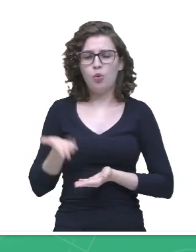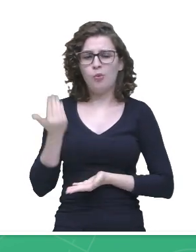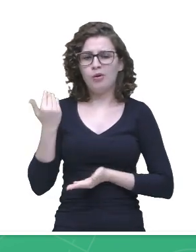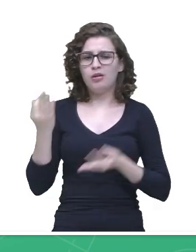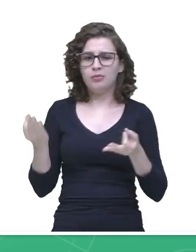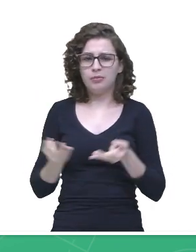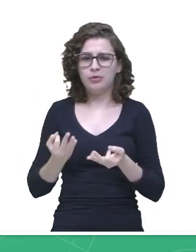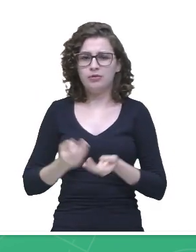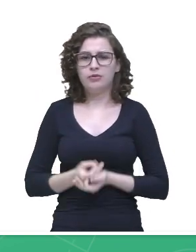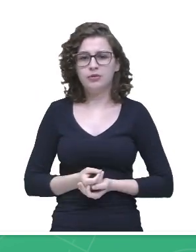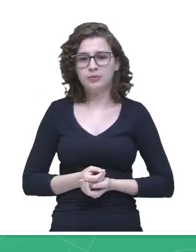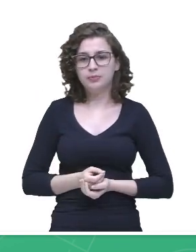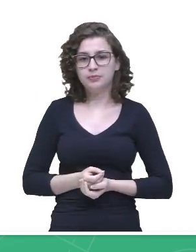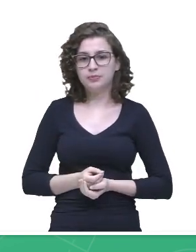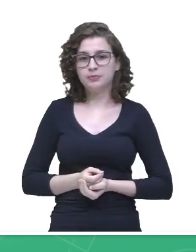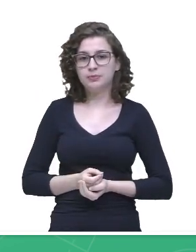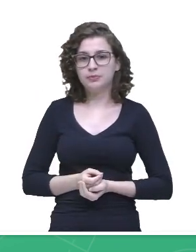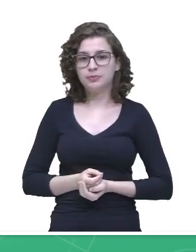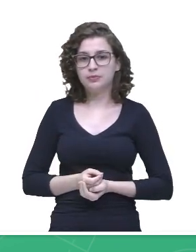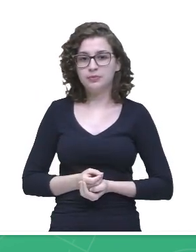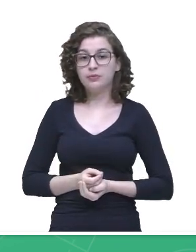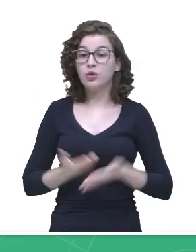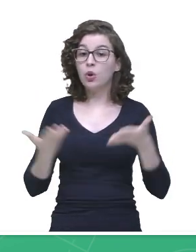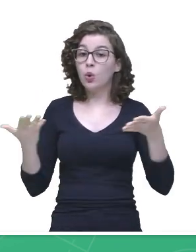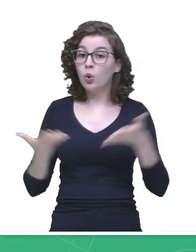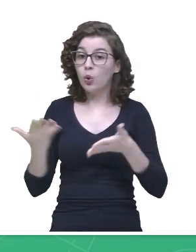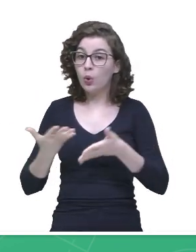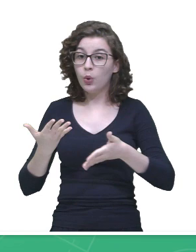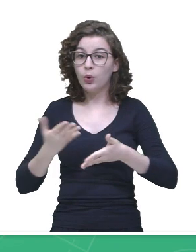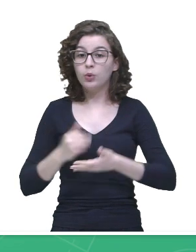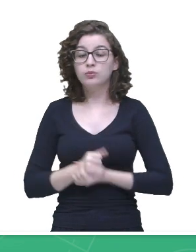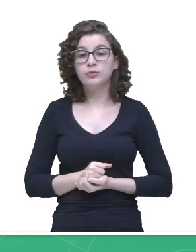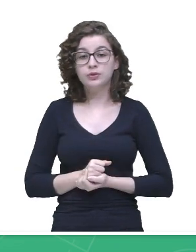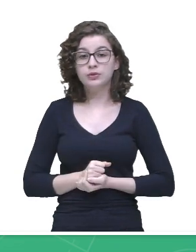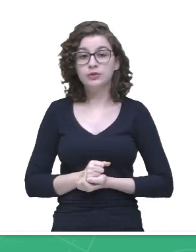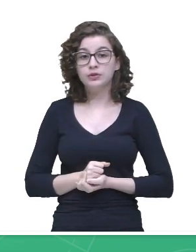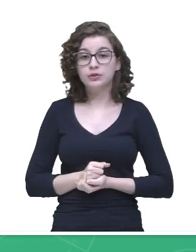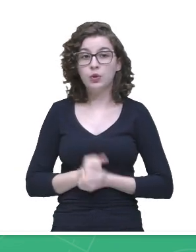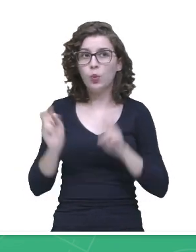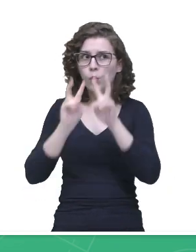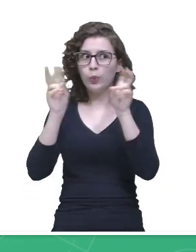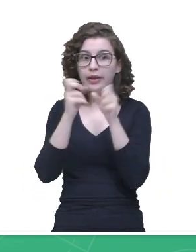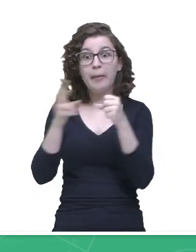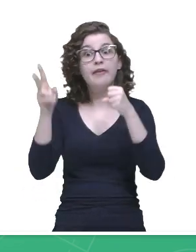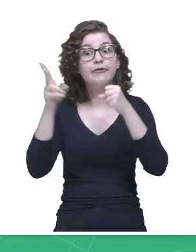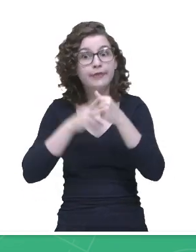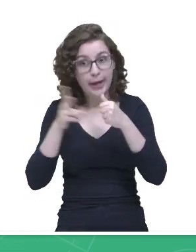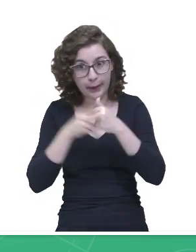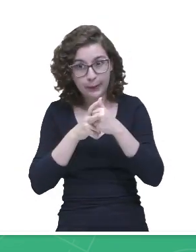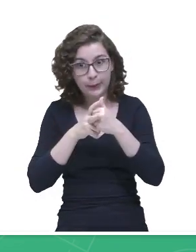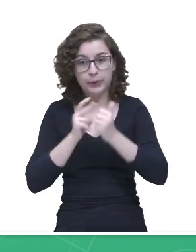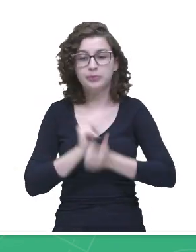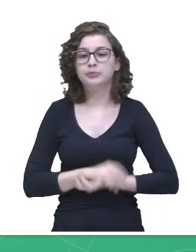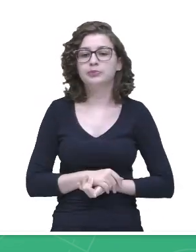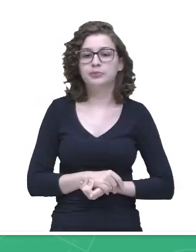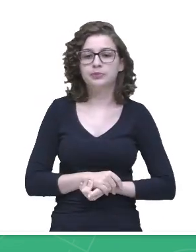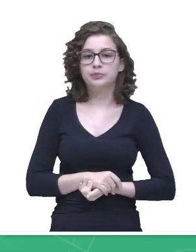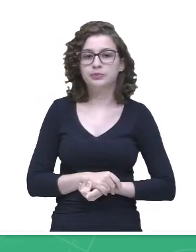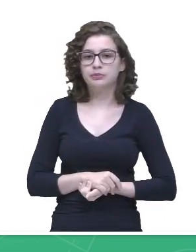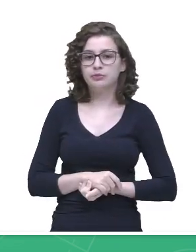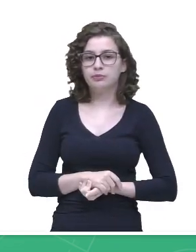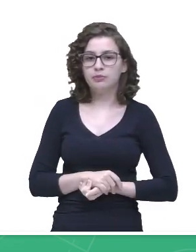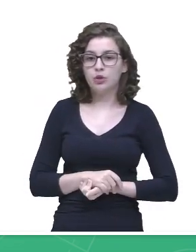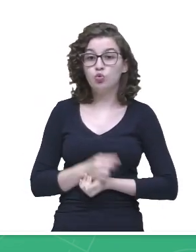perfecto compuesto. Muito bem. Hoje nós vamos ver verbo, vamos estudar verbos. E apenas um